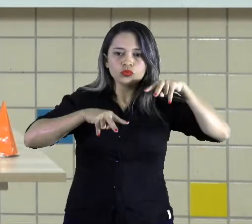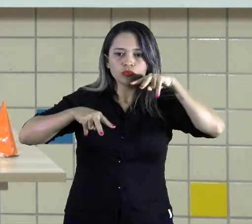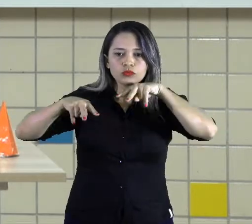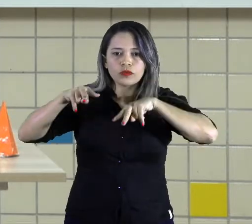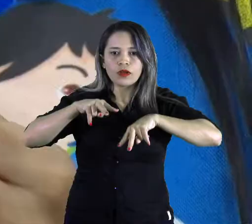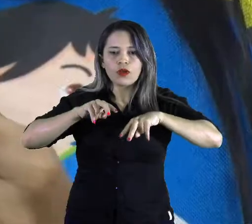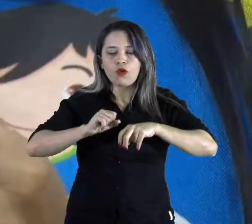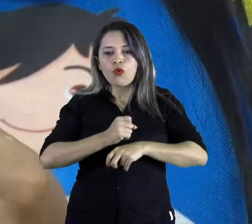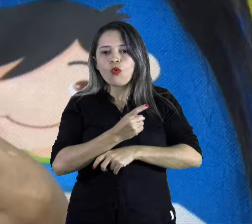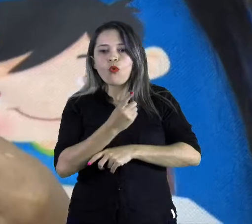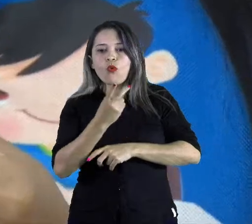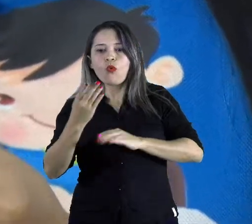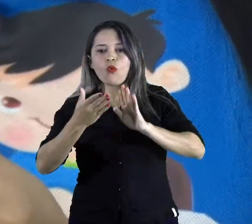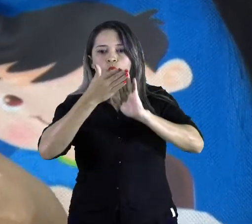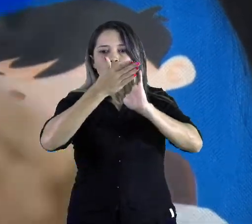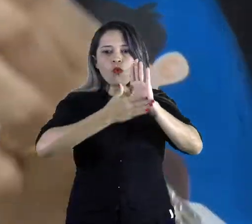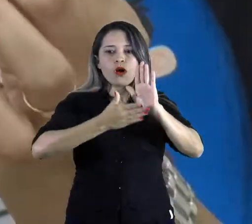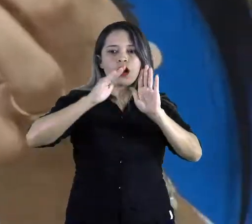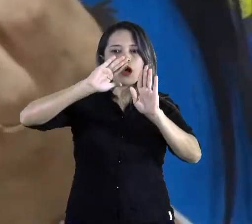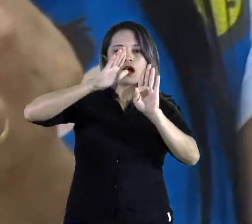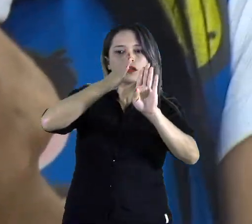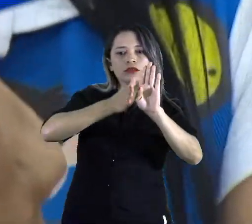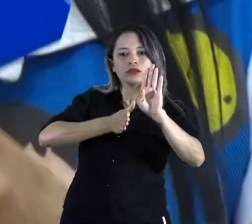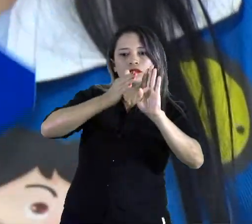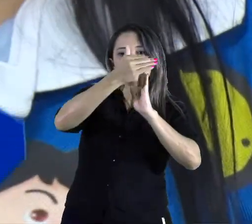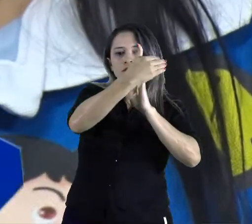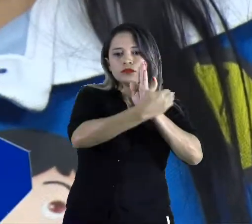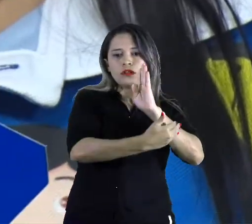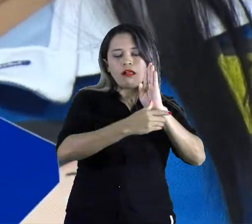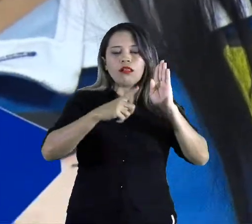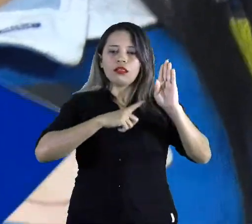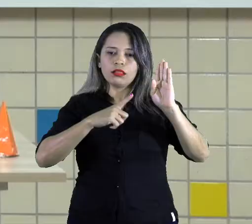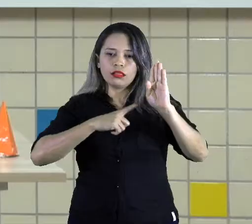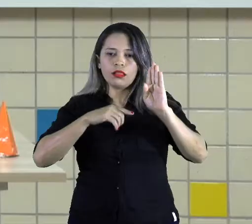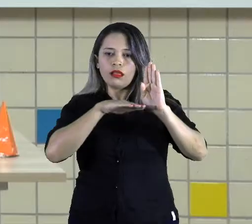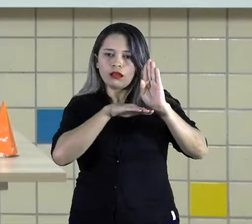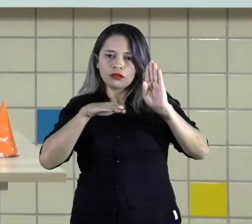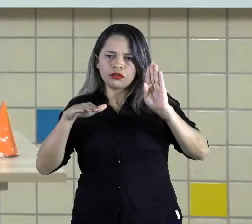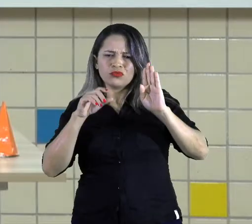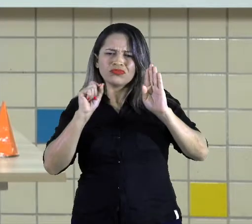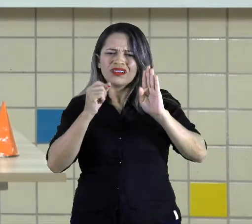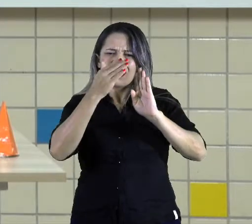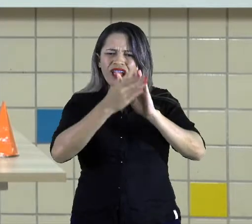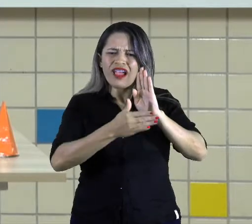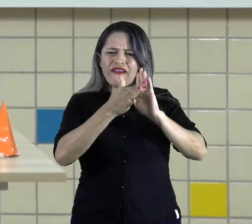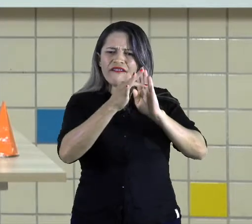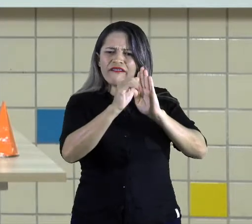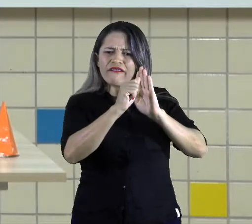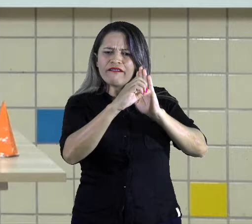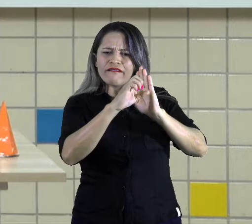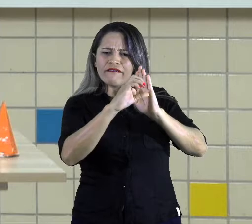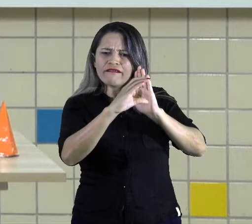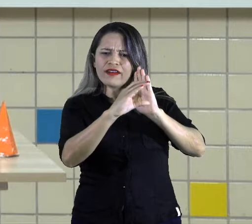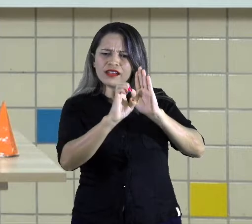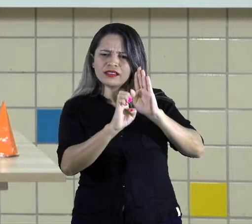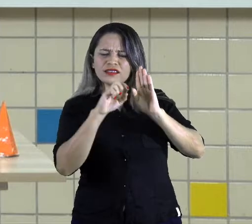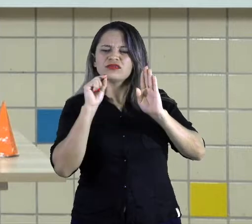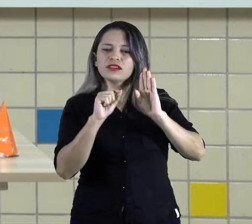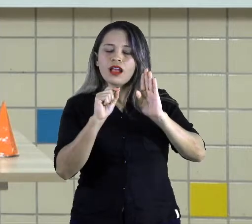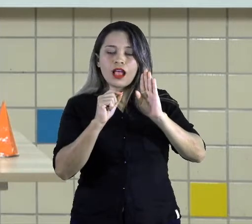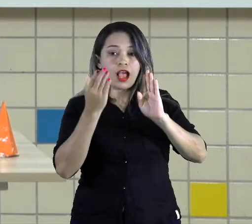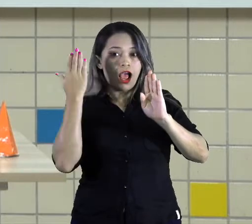quantas faces tem aquele sólido geométrico. O que é face, professora? Lembra da aula passada? É